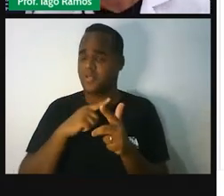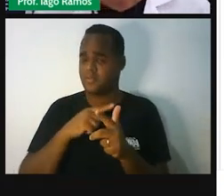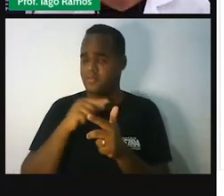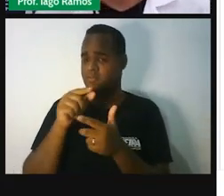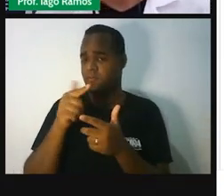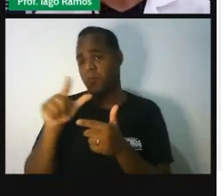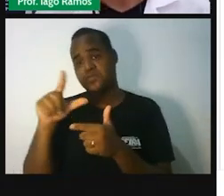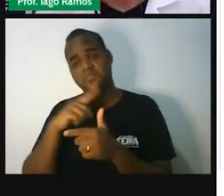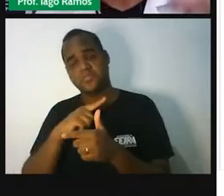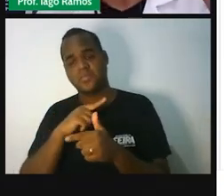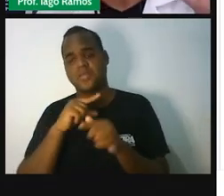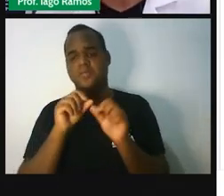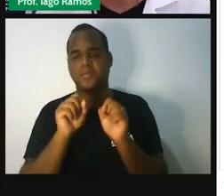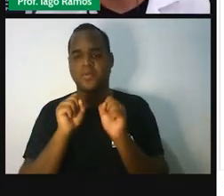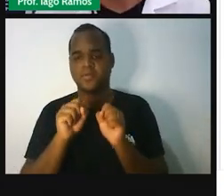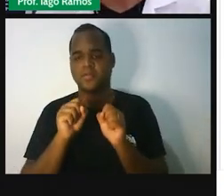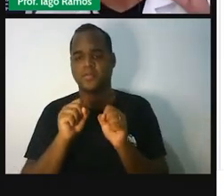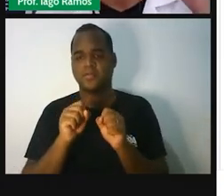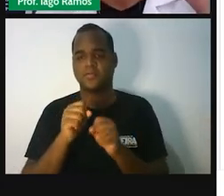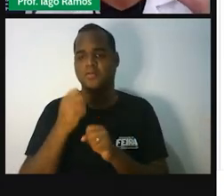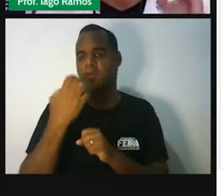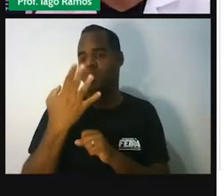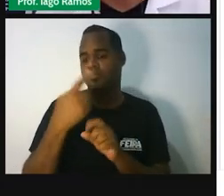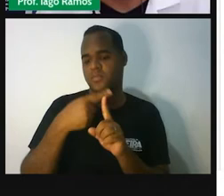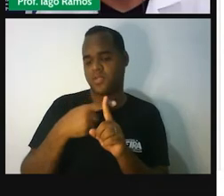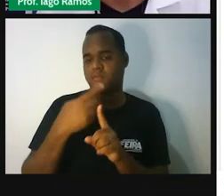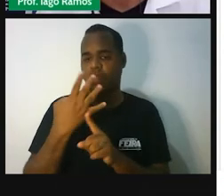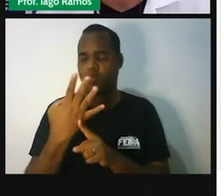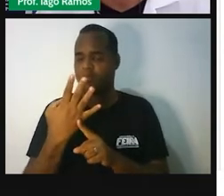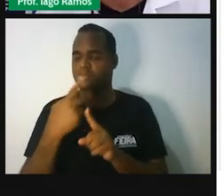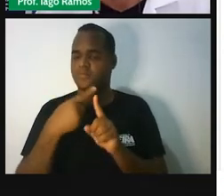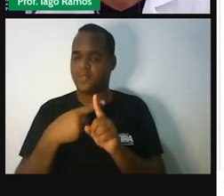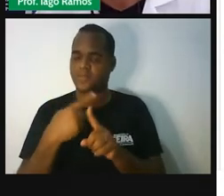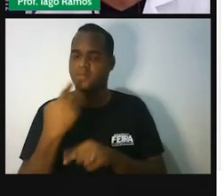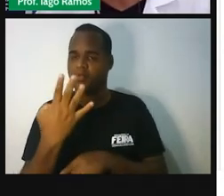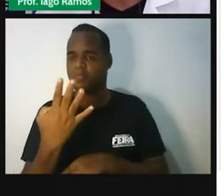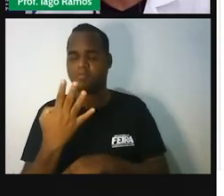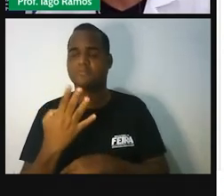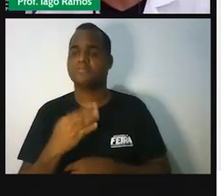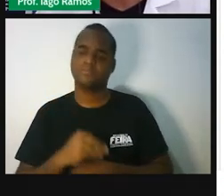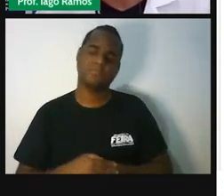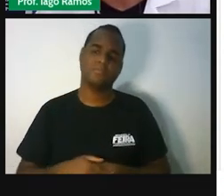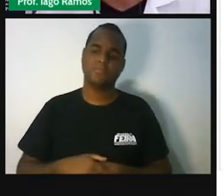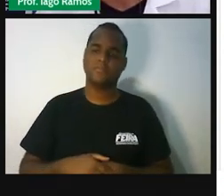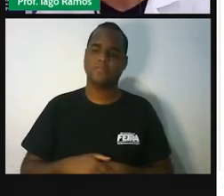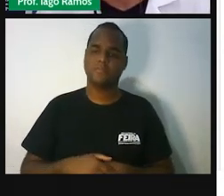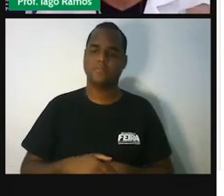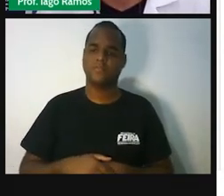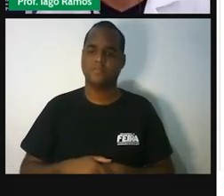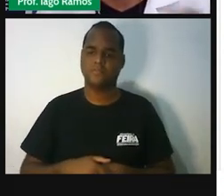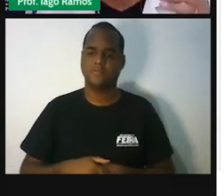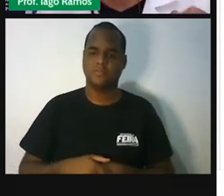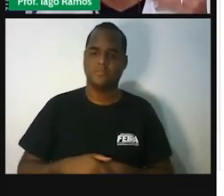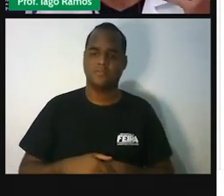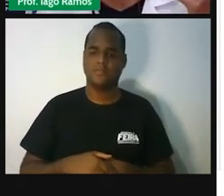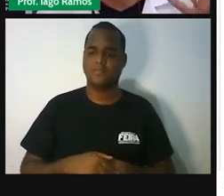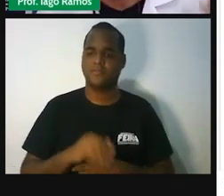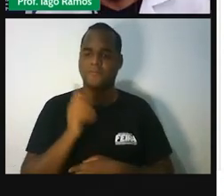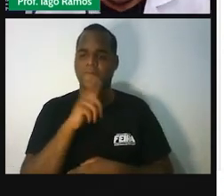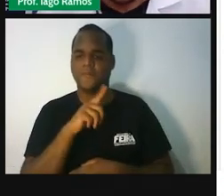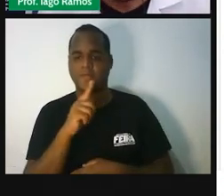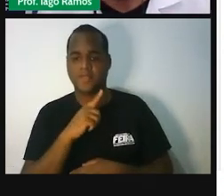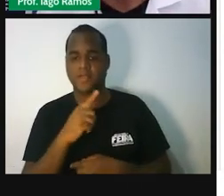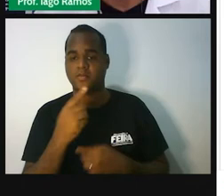Tá? 4 mais 4 mais 4. Quando a gente escreve essa soma de